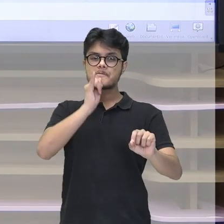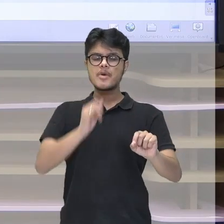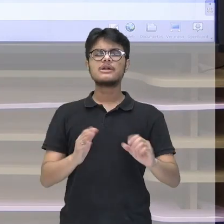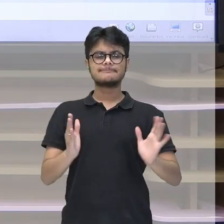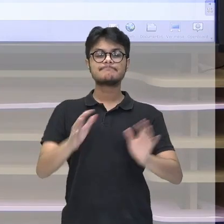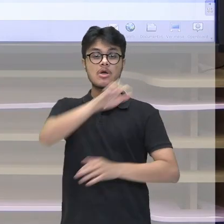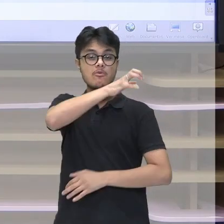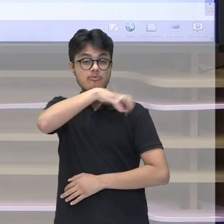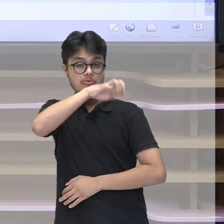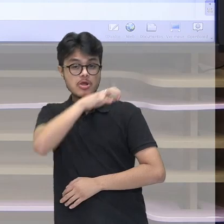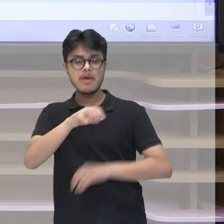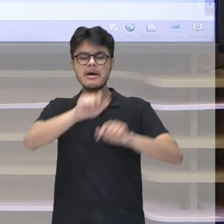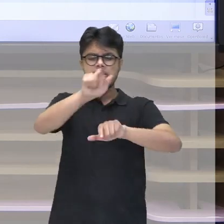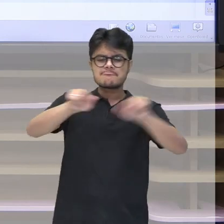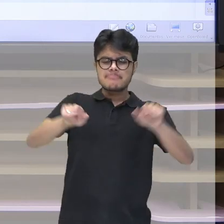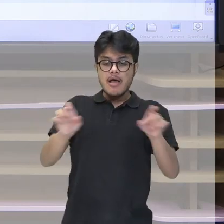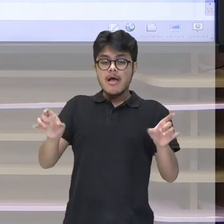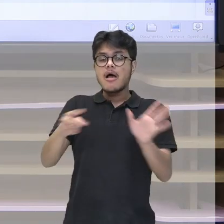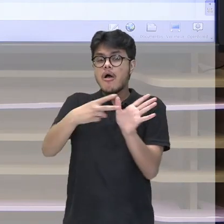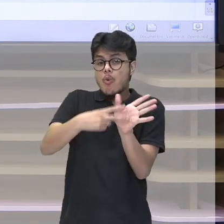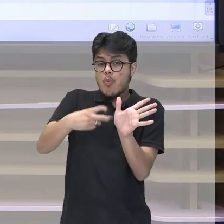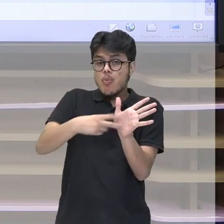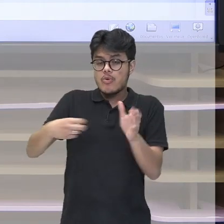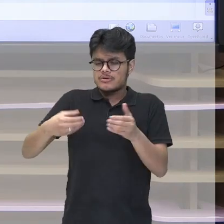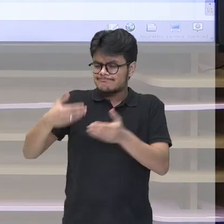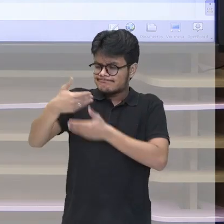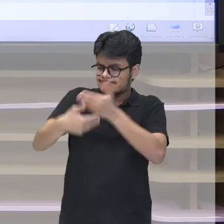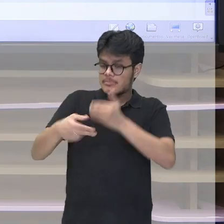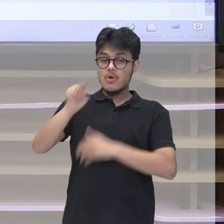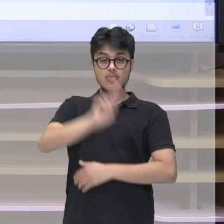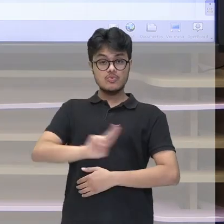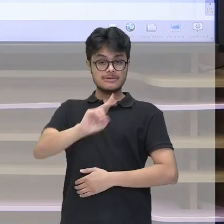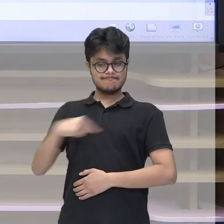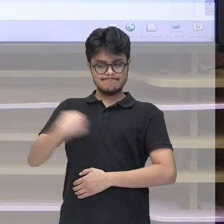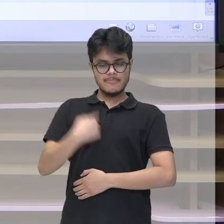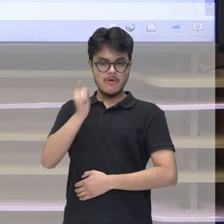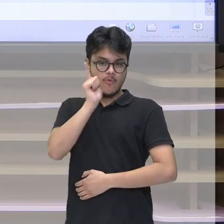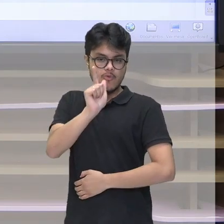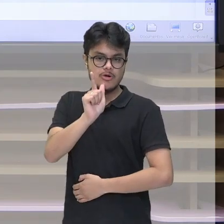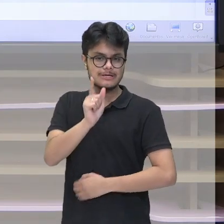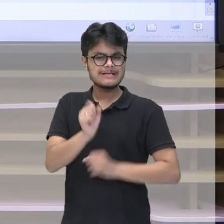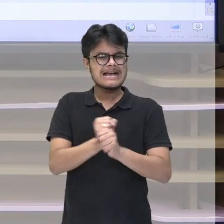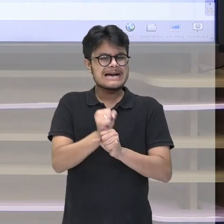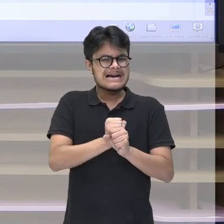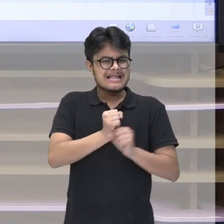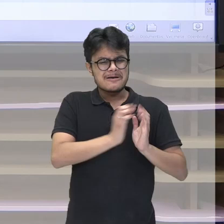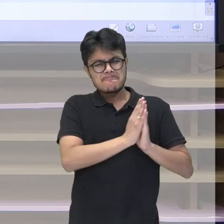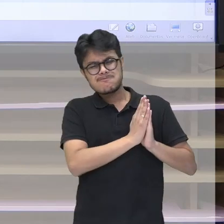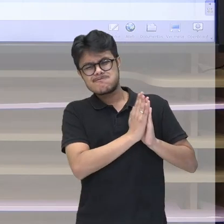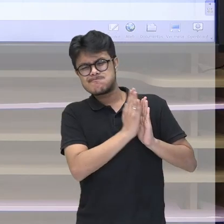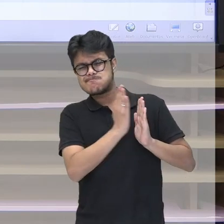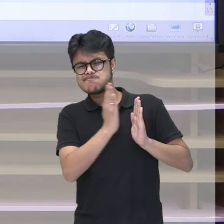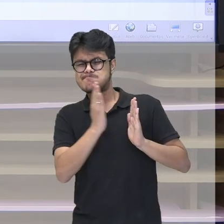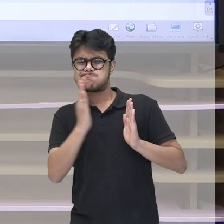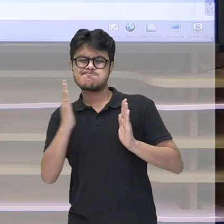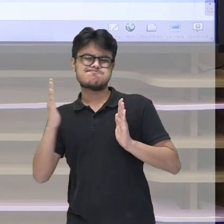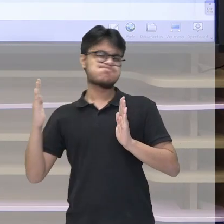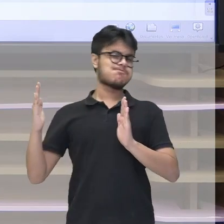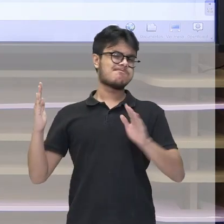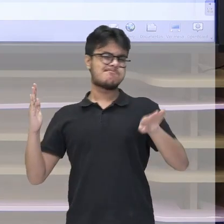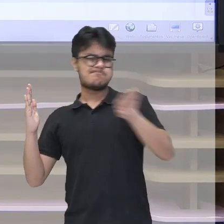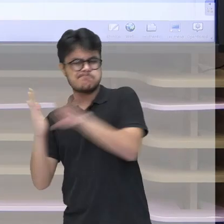para que a gente consiga utilizá-los hoje, né? A maneira como a gente utiliza, eles levaram milhões de anos para serem